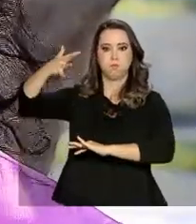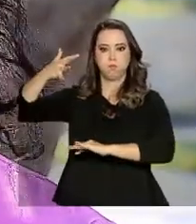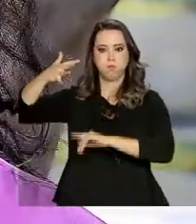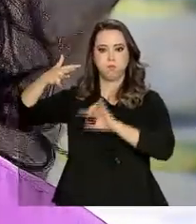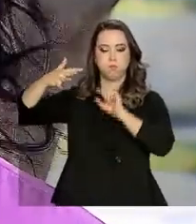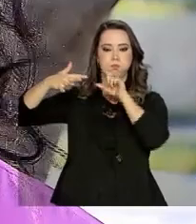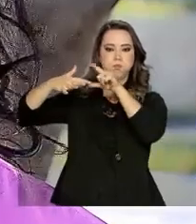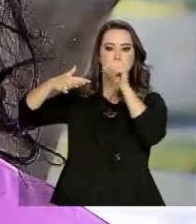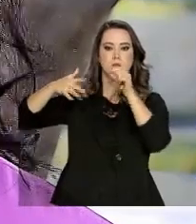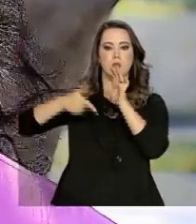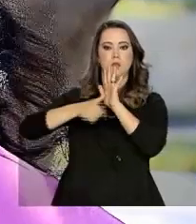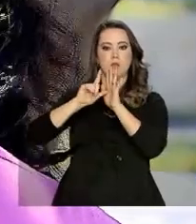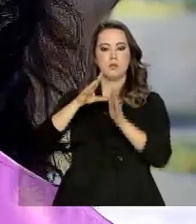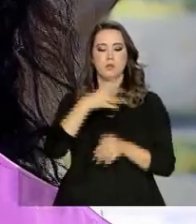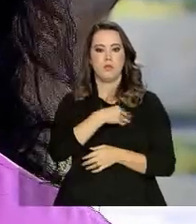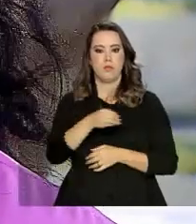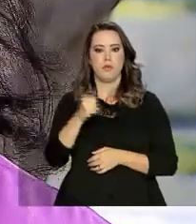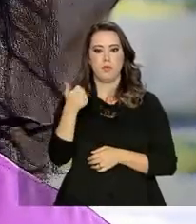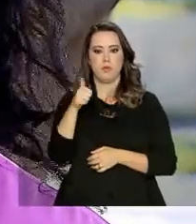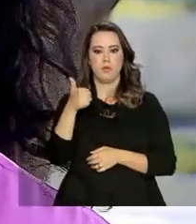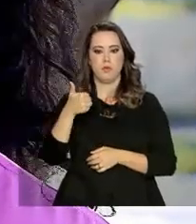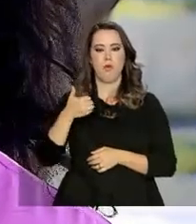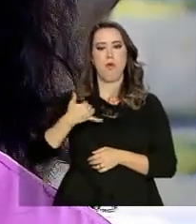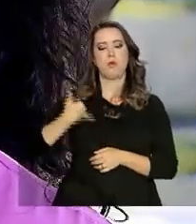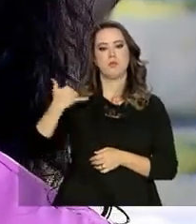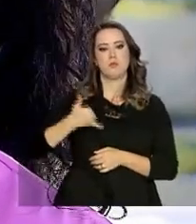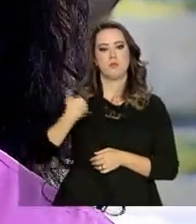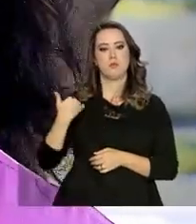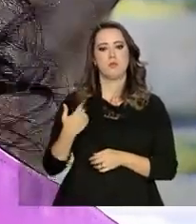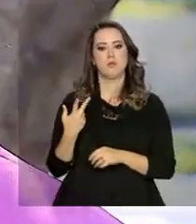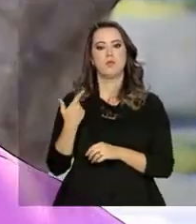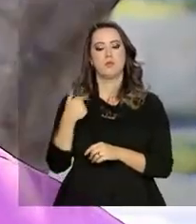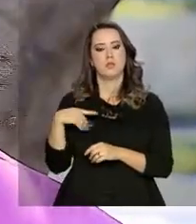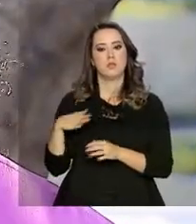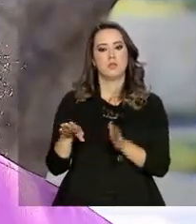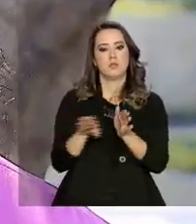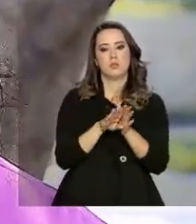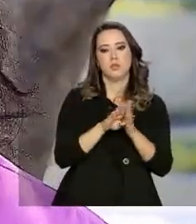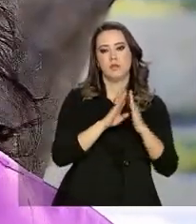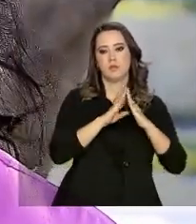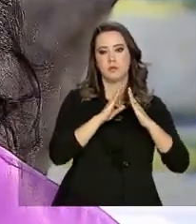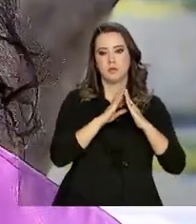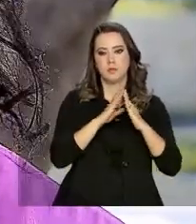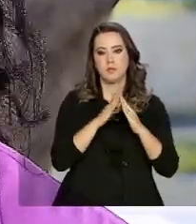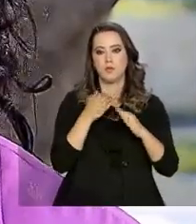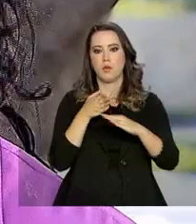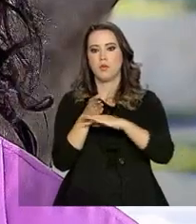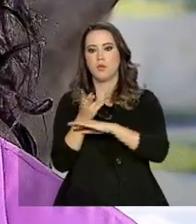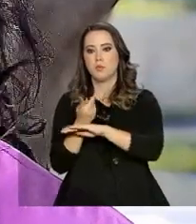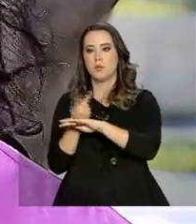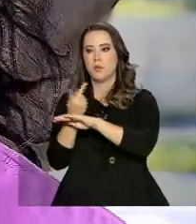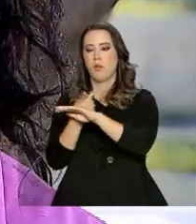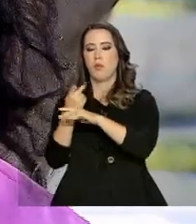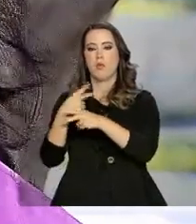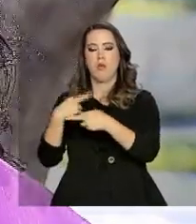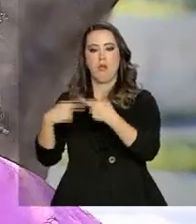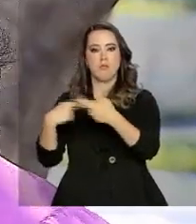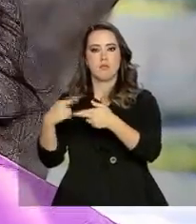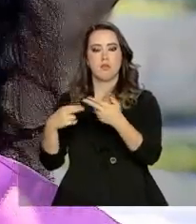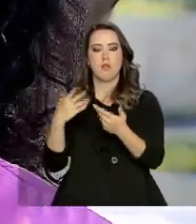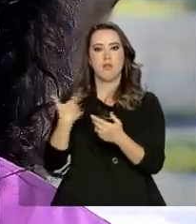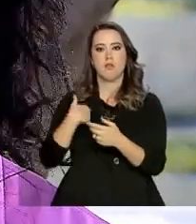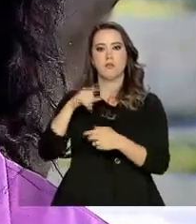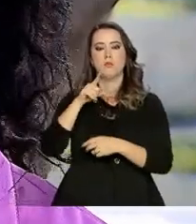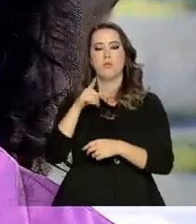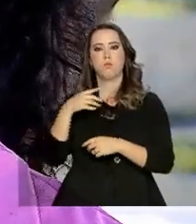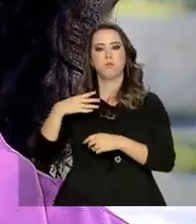estava com 11 né aí ele pegou esta vinha da escola ea poluição e lá e ficava em cima